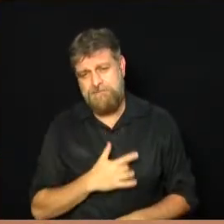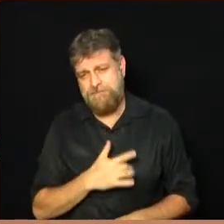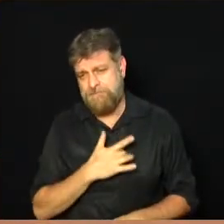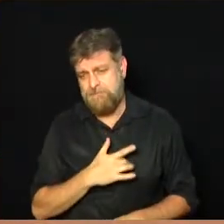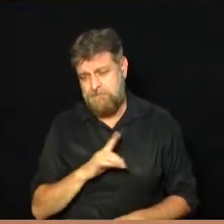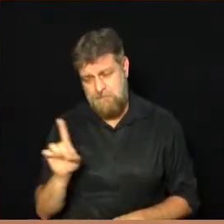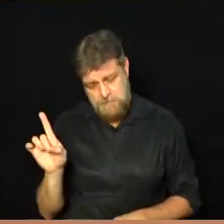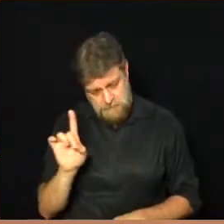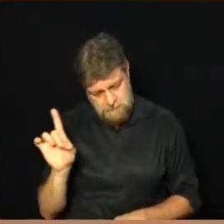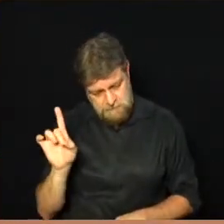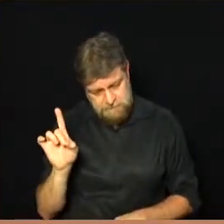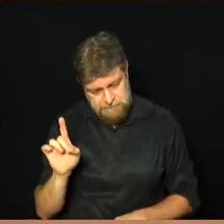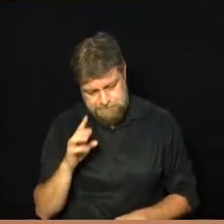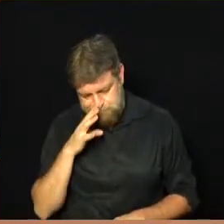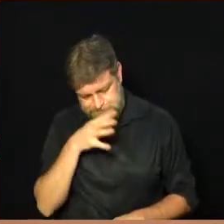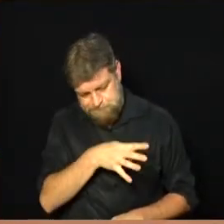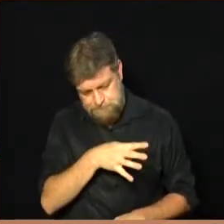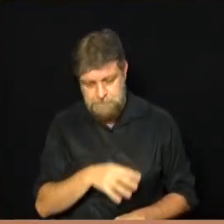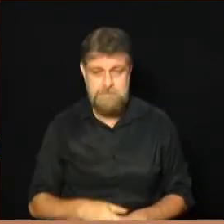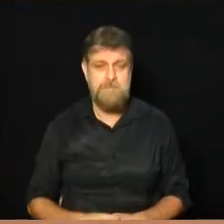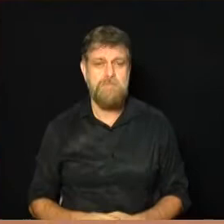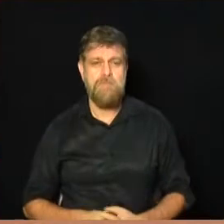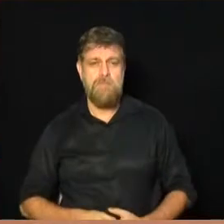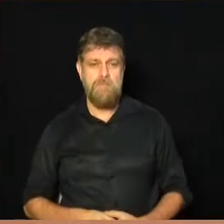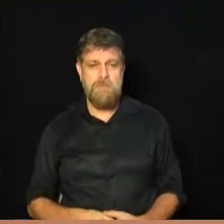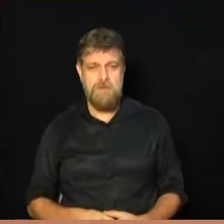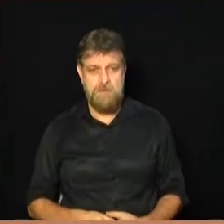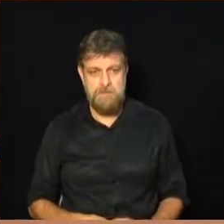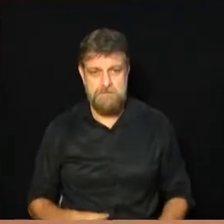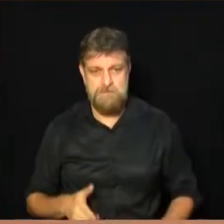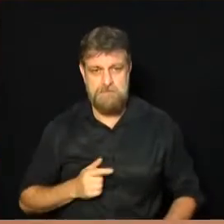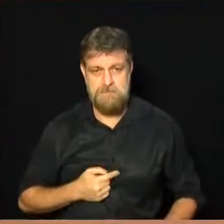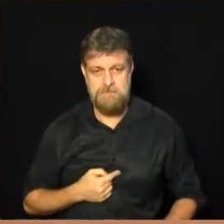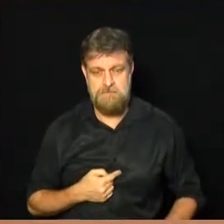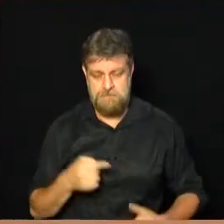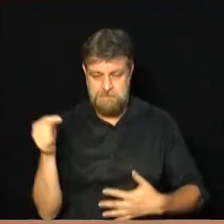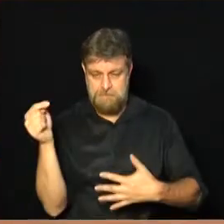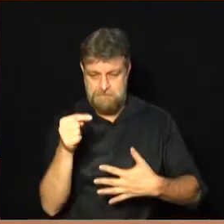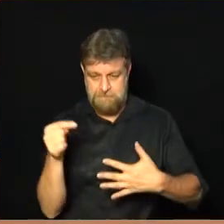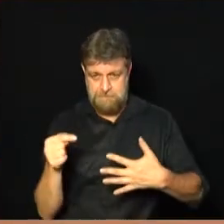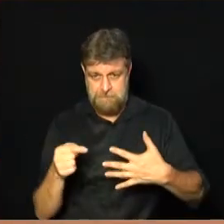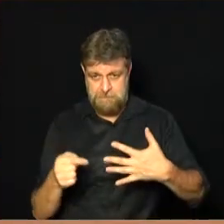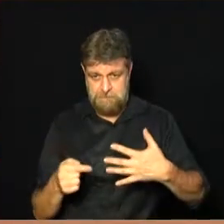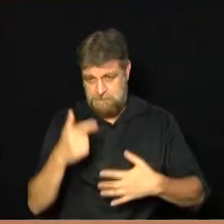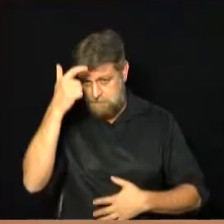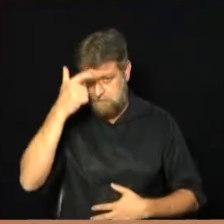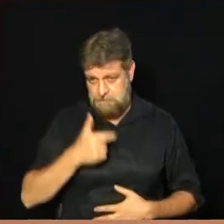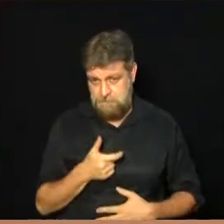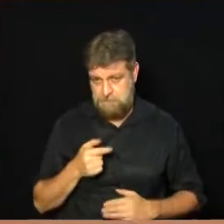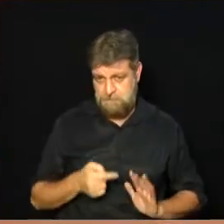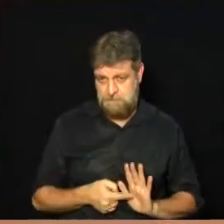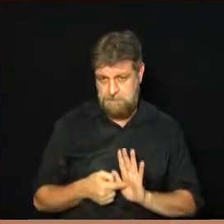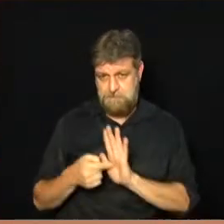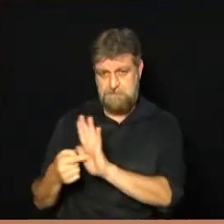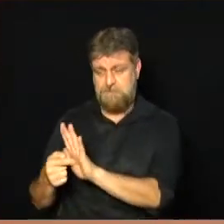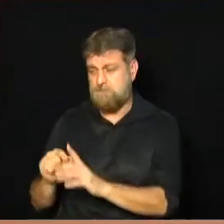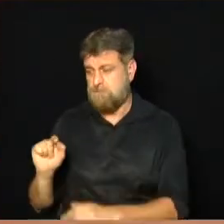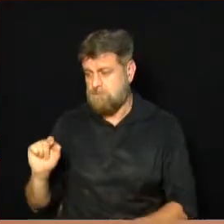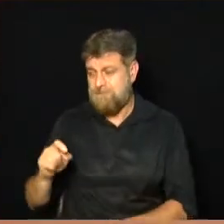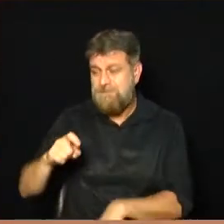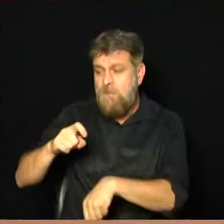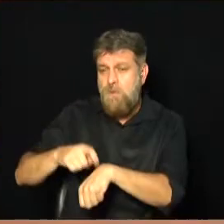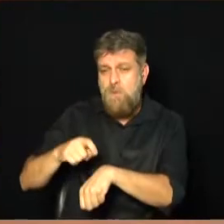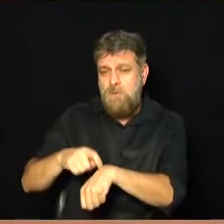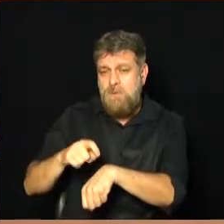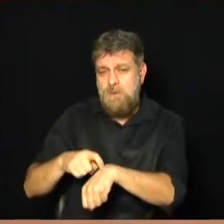rua. Bom, os apontamentos que a gente traz, secretário, primeiro é em relação ao tempo, não é? Porque a